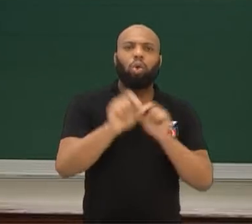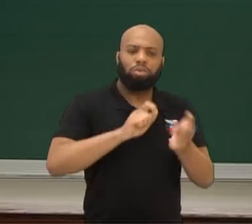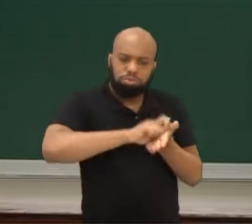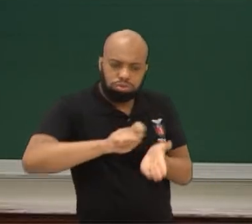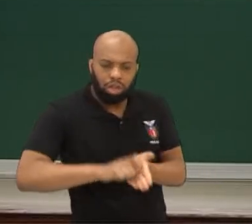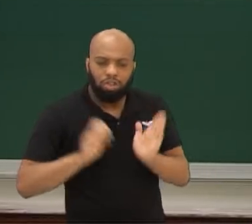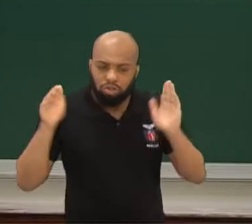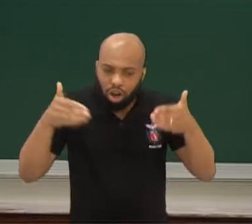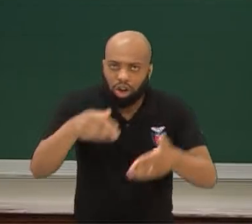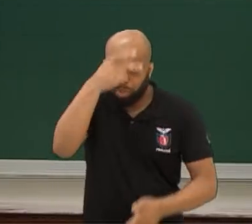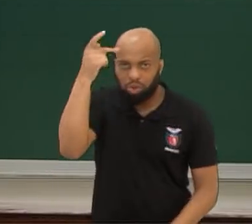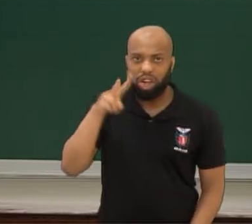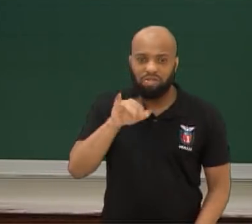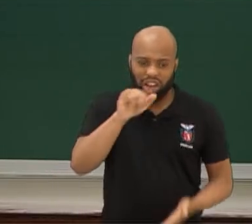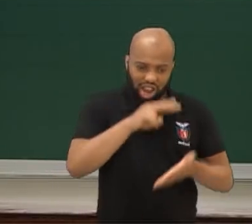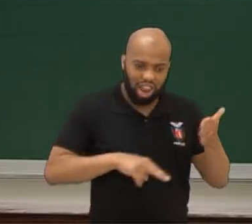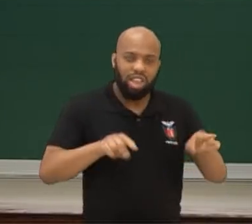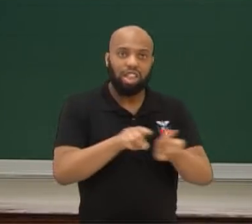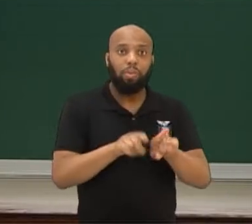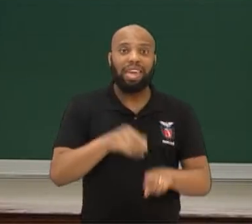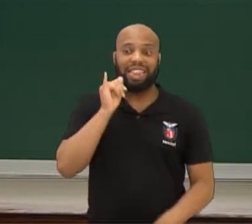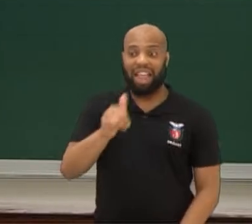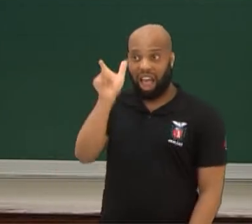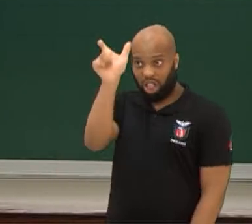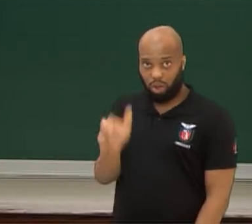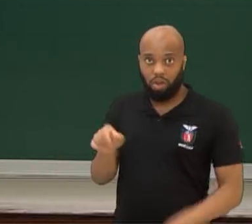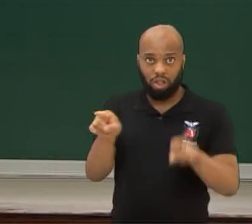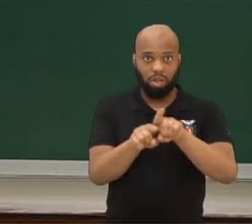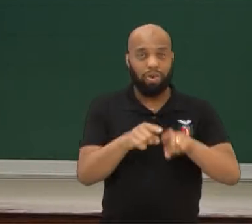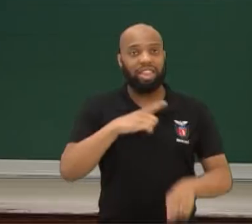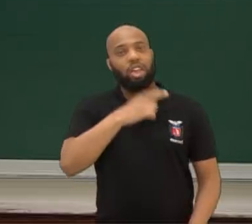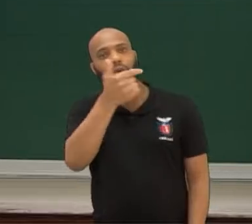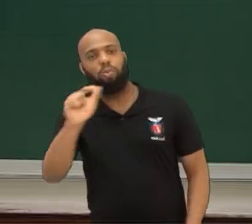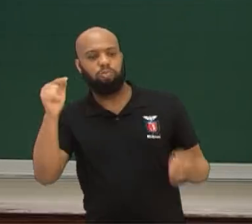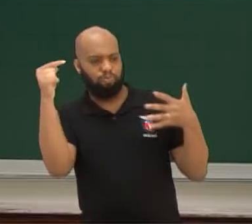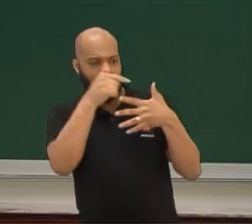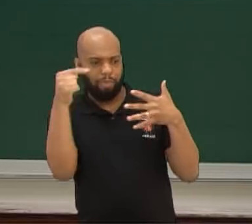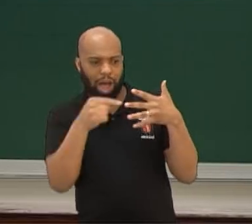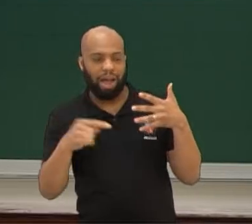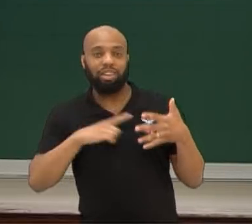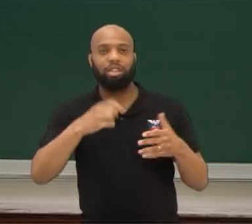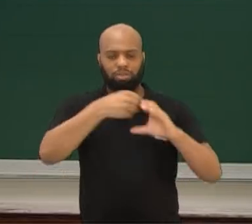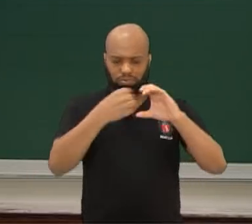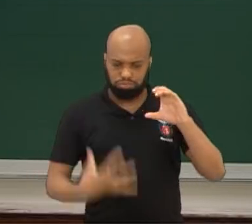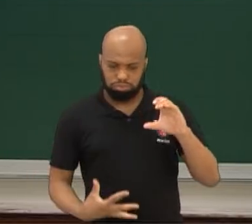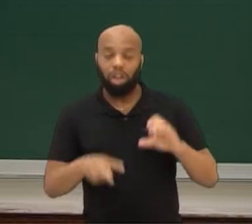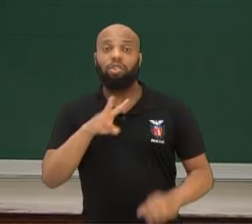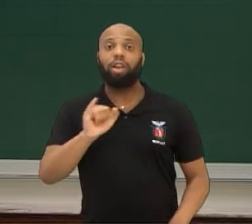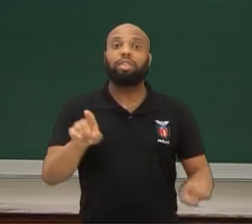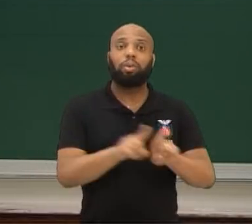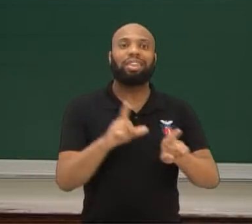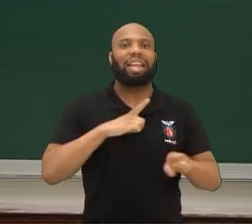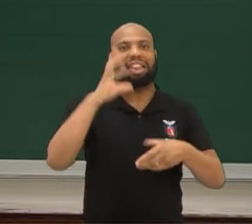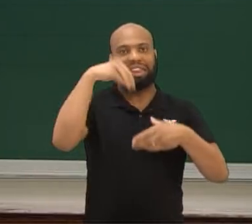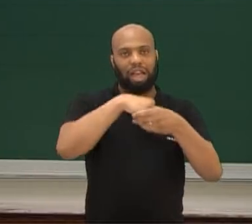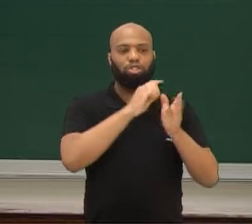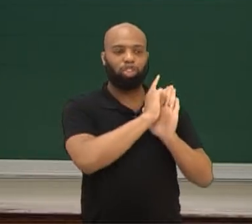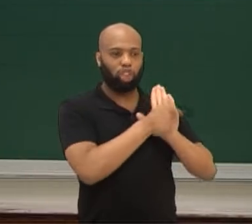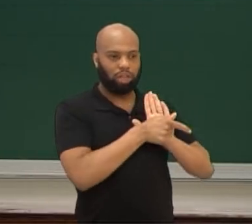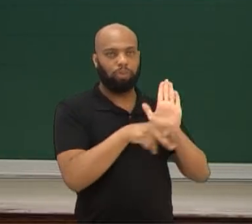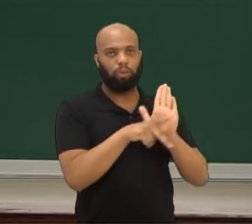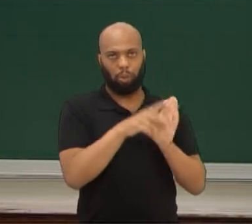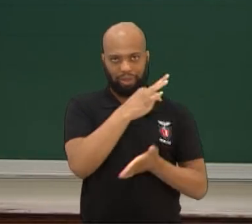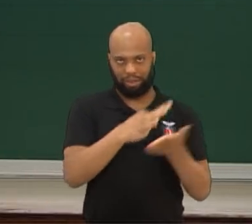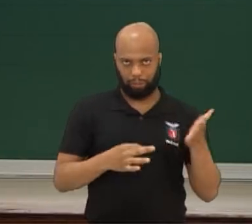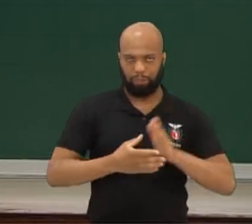público a que se destina, a voz do narrador, dentre outros elementos, dentre outras características que fazem parte deste gênero discursivo